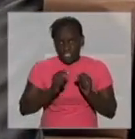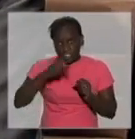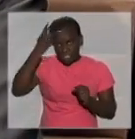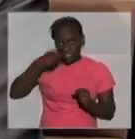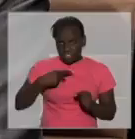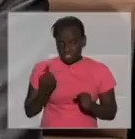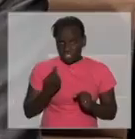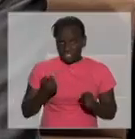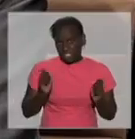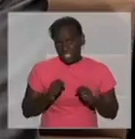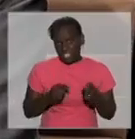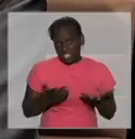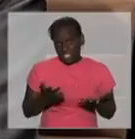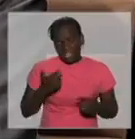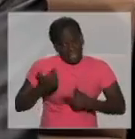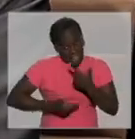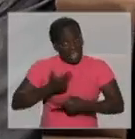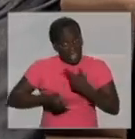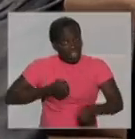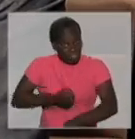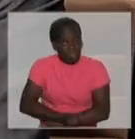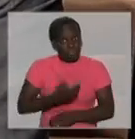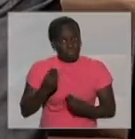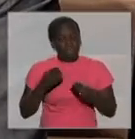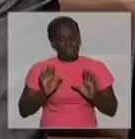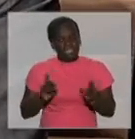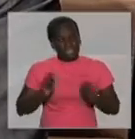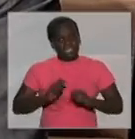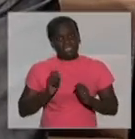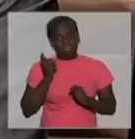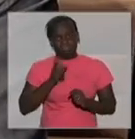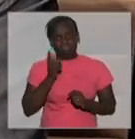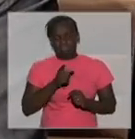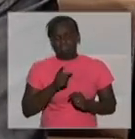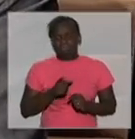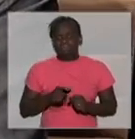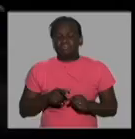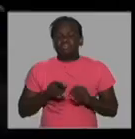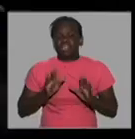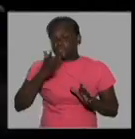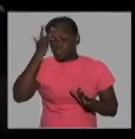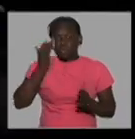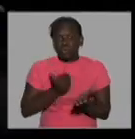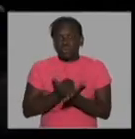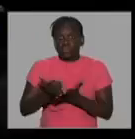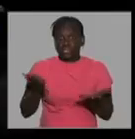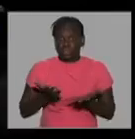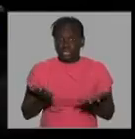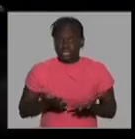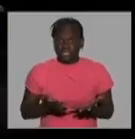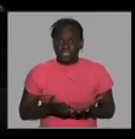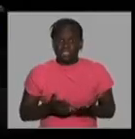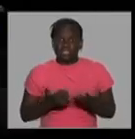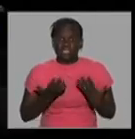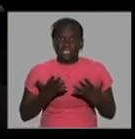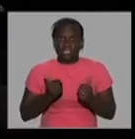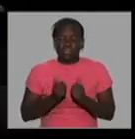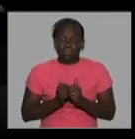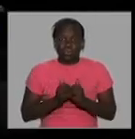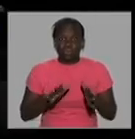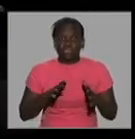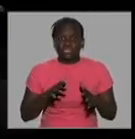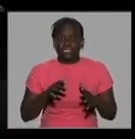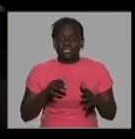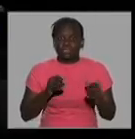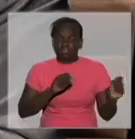fazer sozinha, né? Com muita relação, enfim. Mas, para quem está começando, né? Para quem está querendo começar